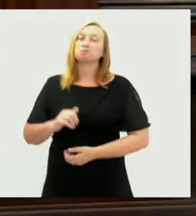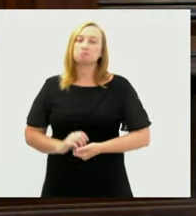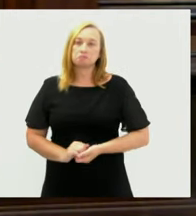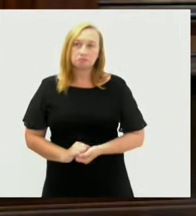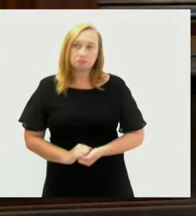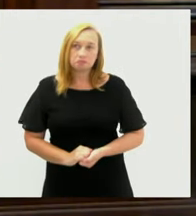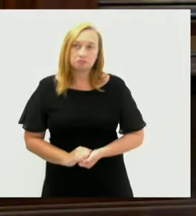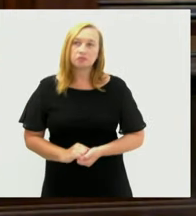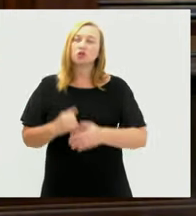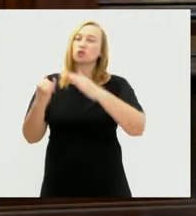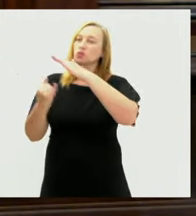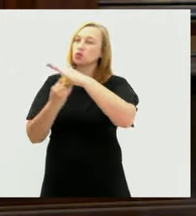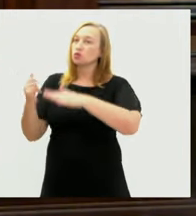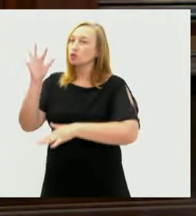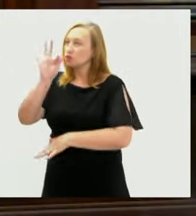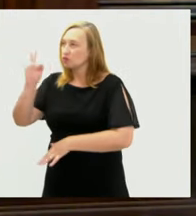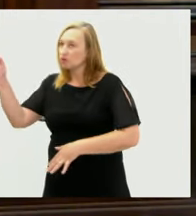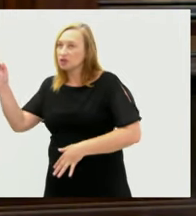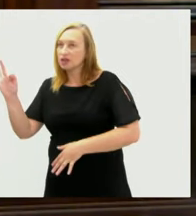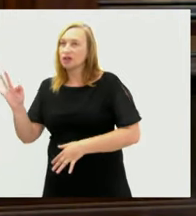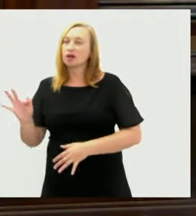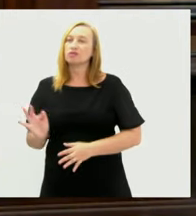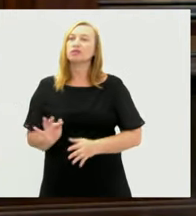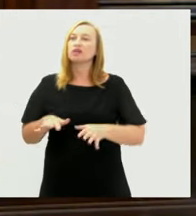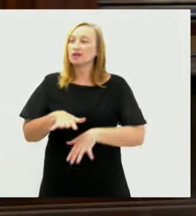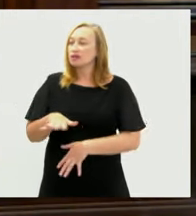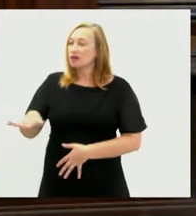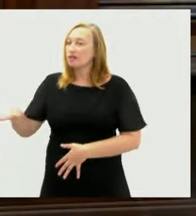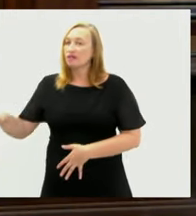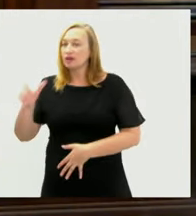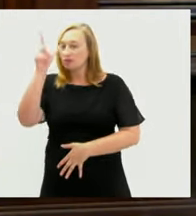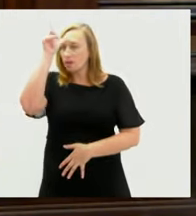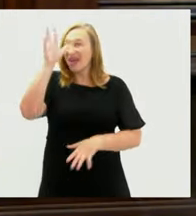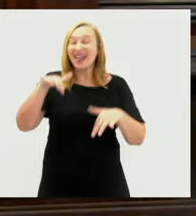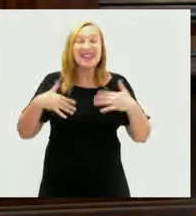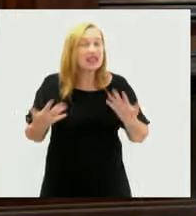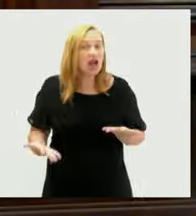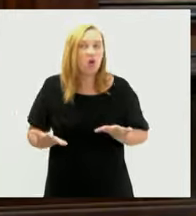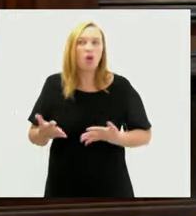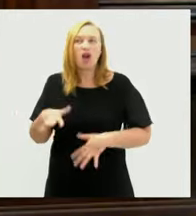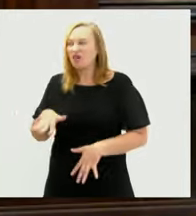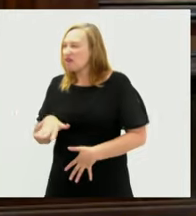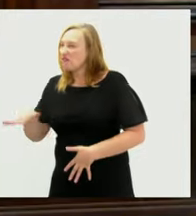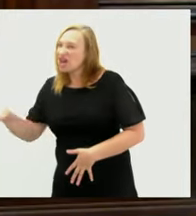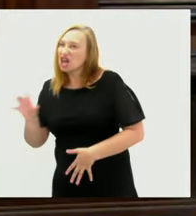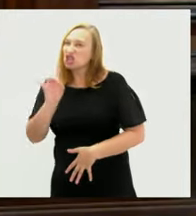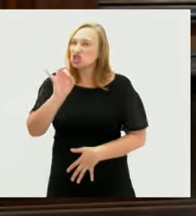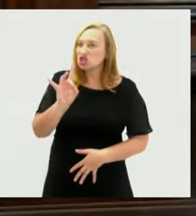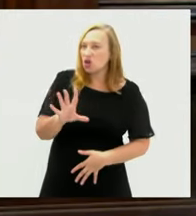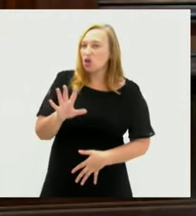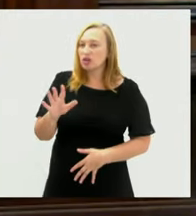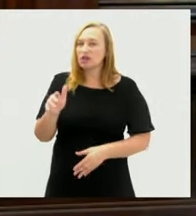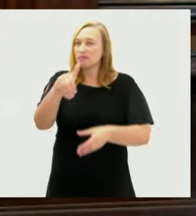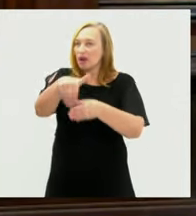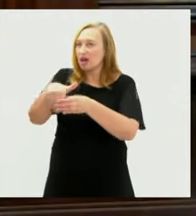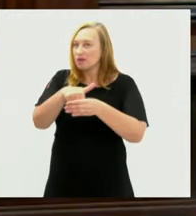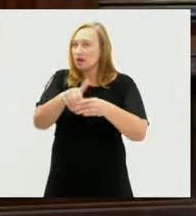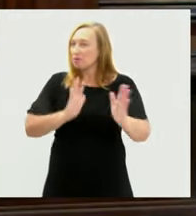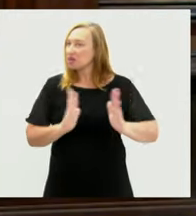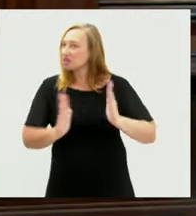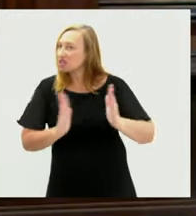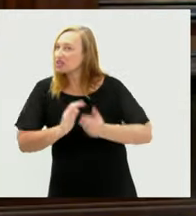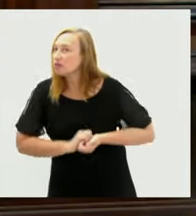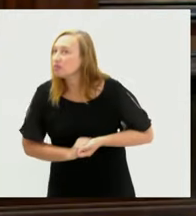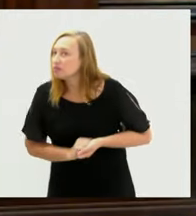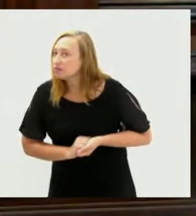do Instituto Federal no Complexo do Alemão. Então, favela só serve para o governador no ano de eleição? só